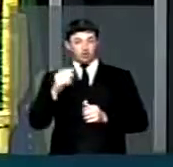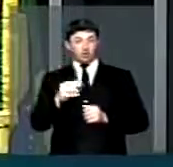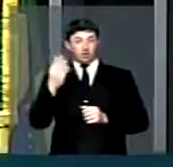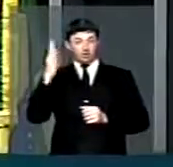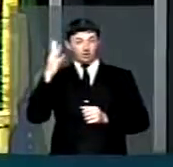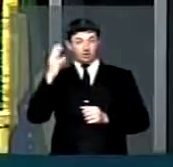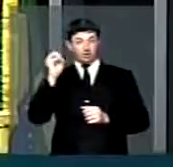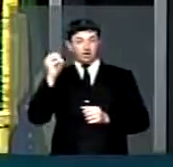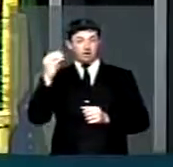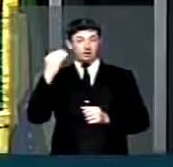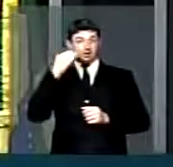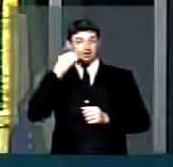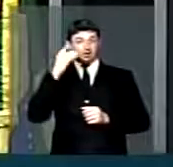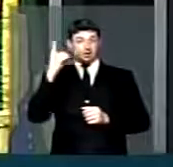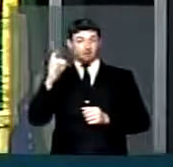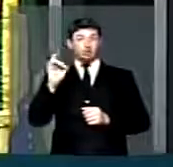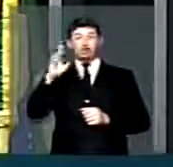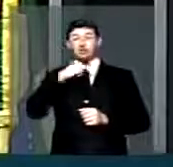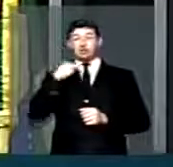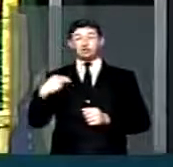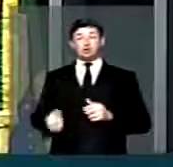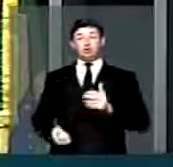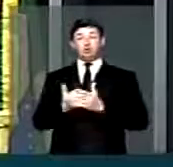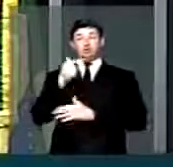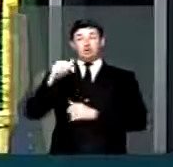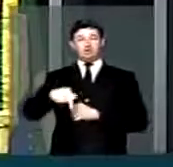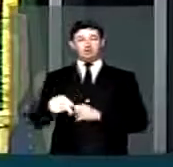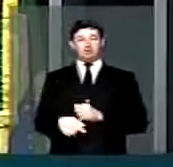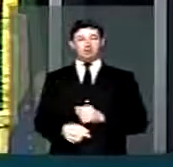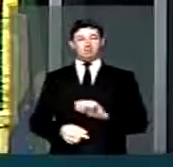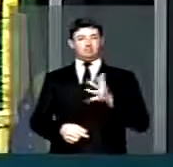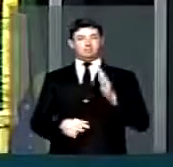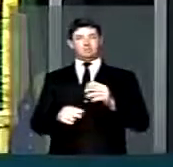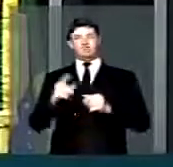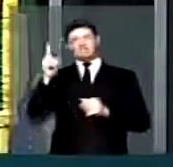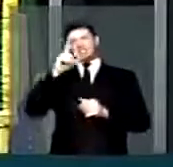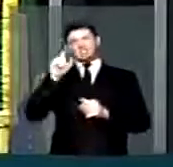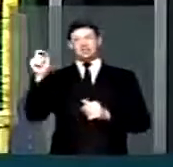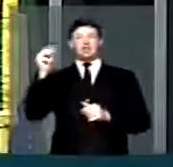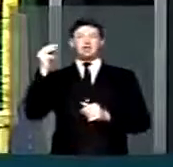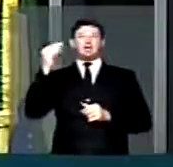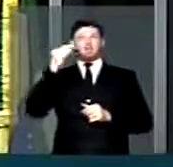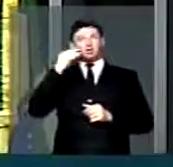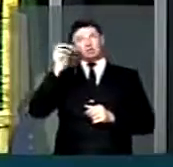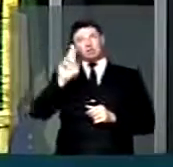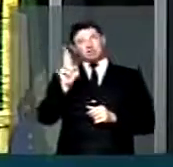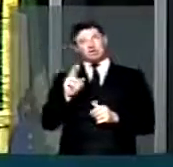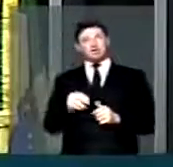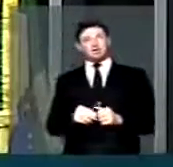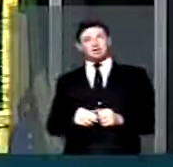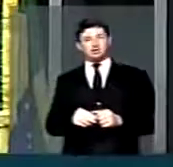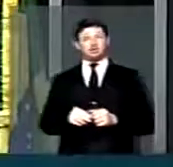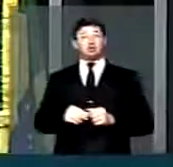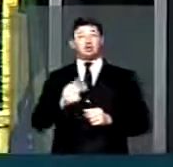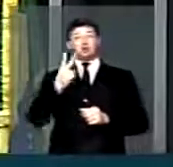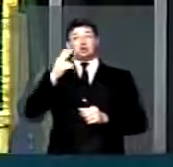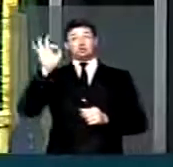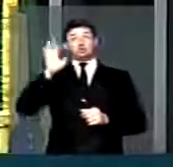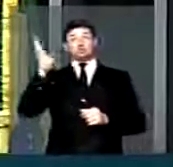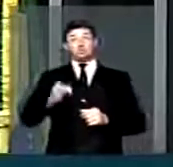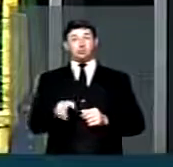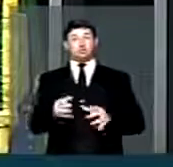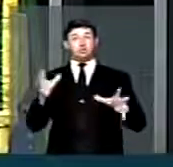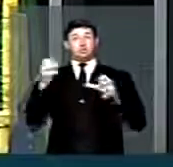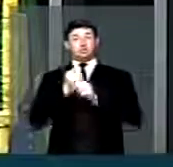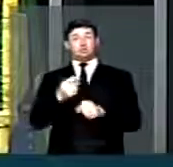China começou a comprar do Brasil. 40 bilhões de dólares é mais ou menos uns 100 bilhões de reais, que é 2%